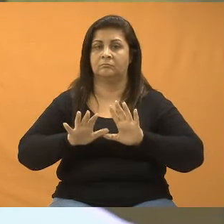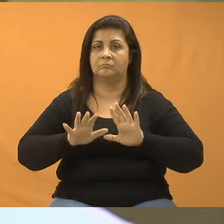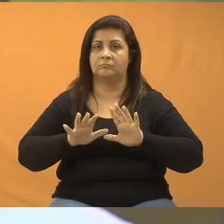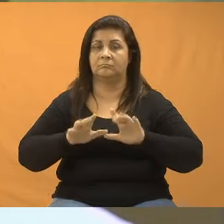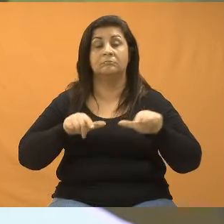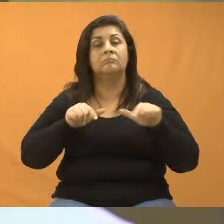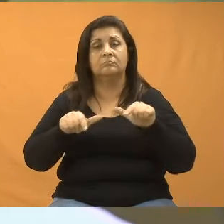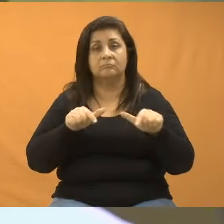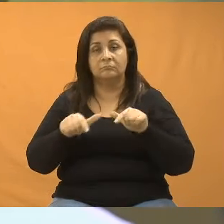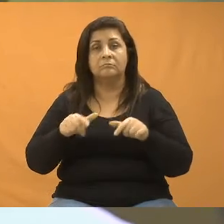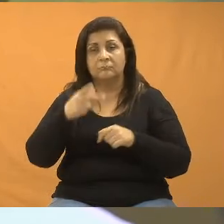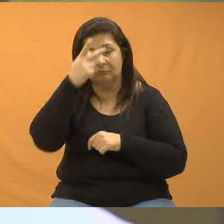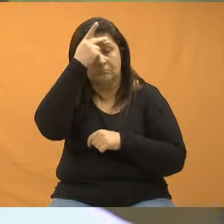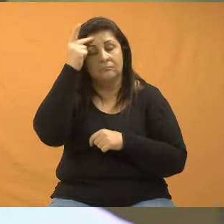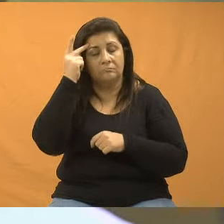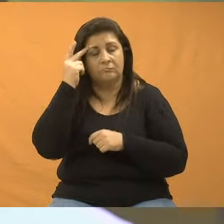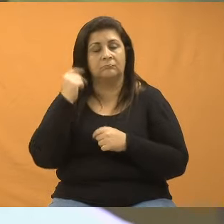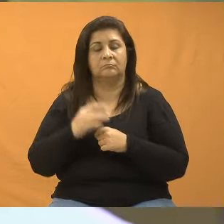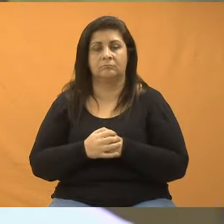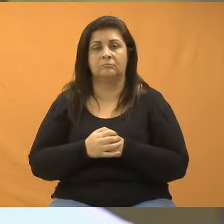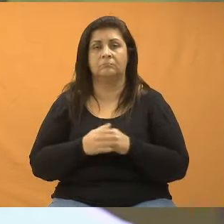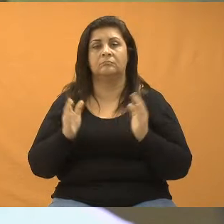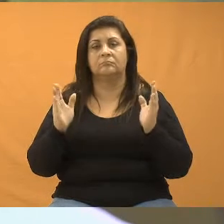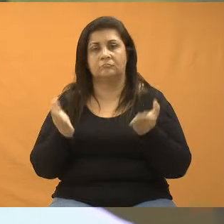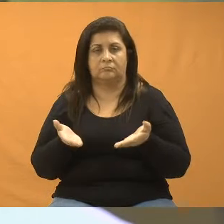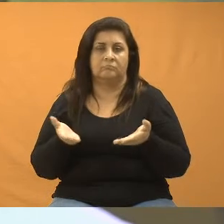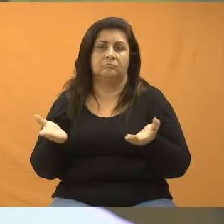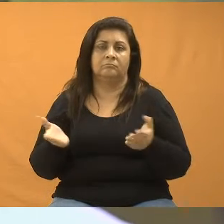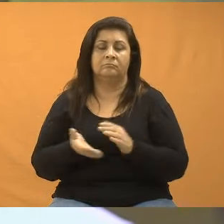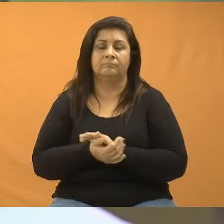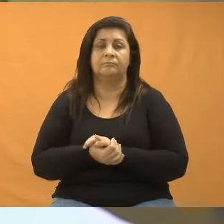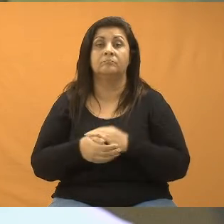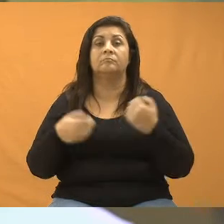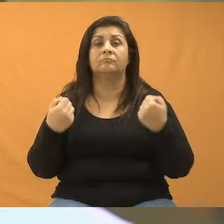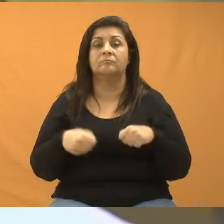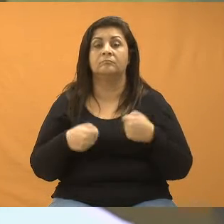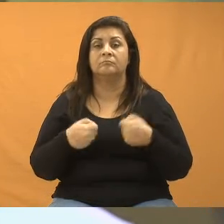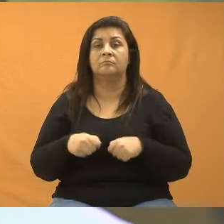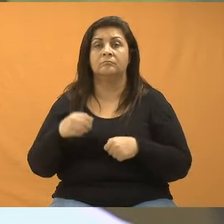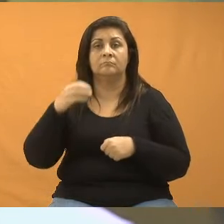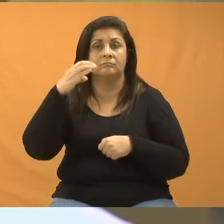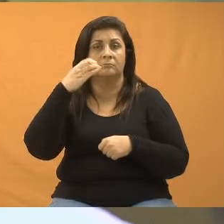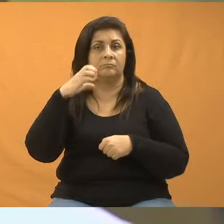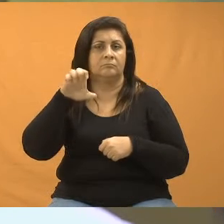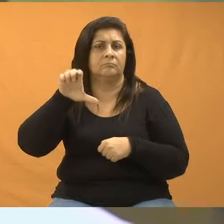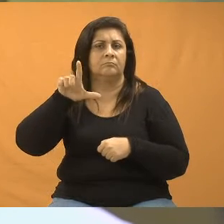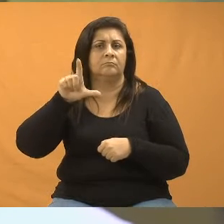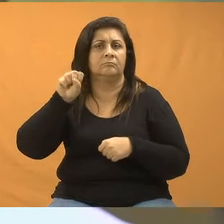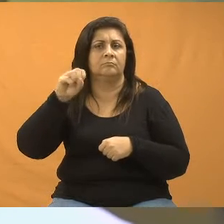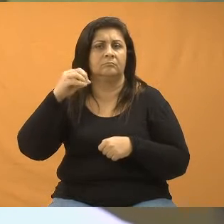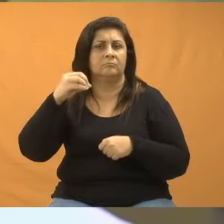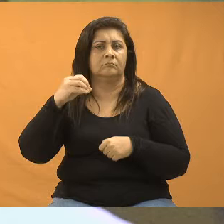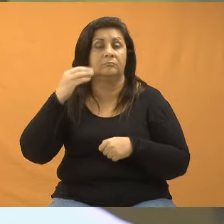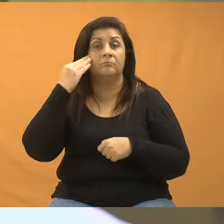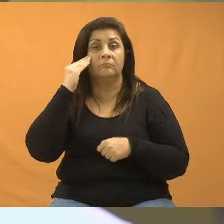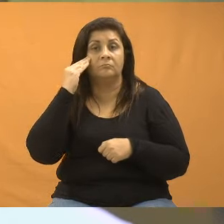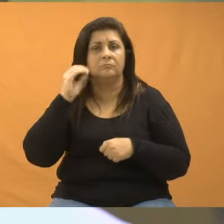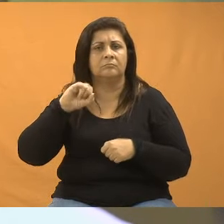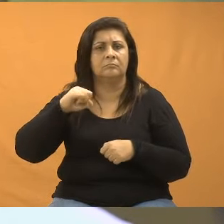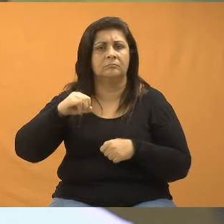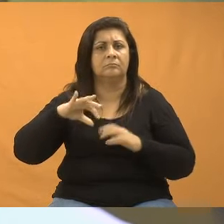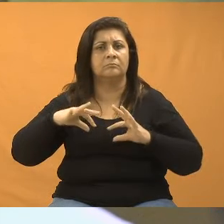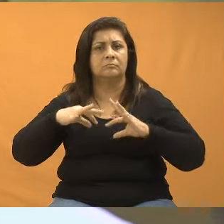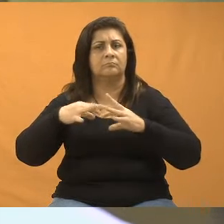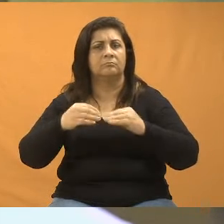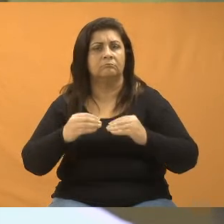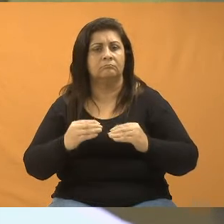emprego das pessoas que hoje estão lá, e a gente precisa, Celso, entender todo esse processo